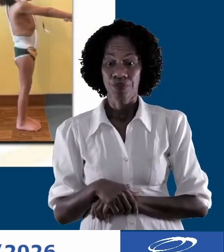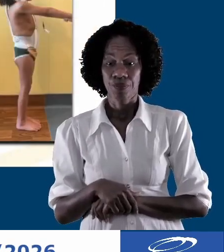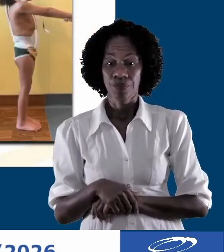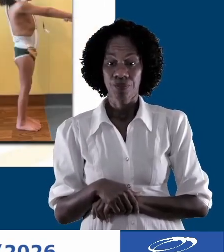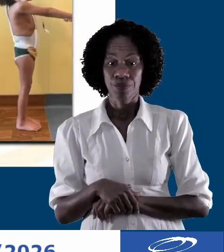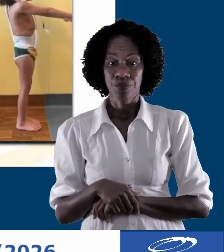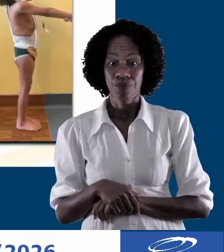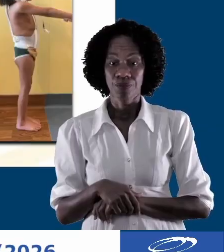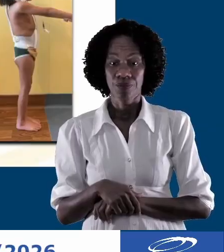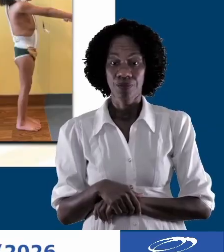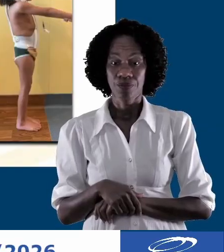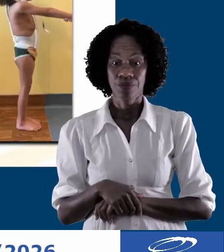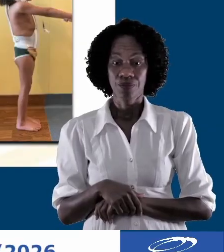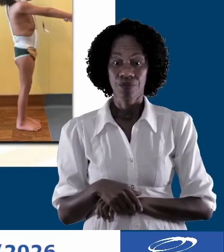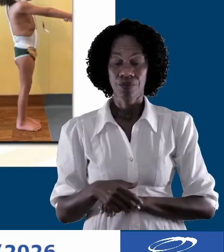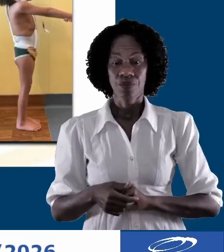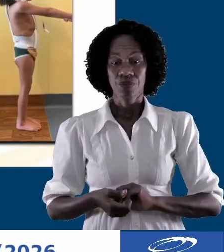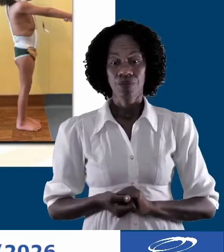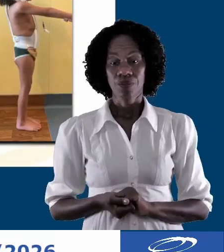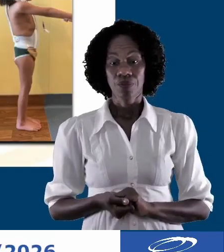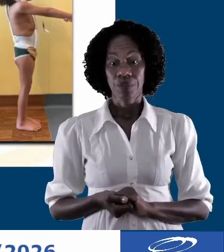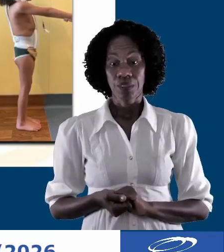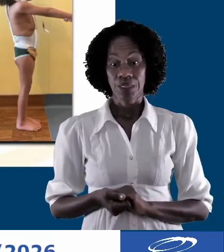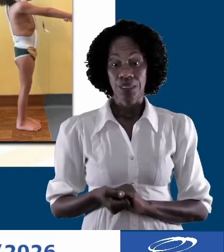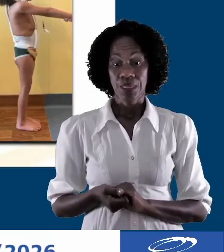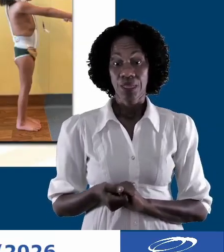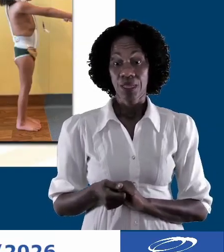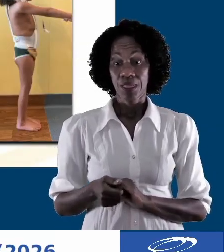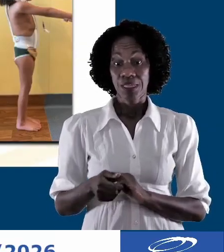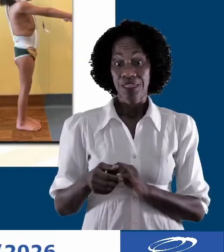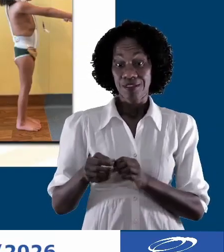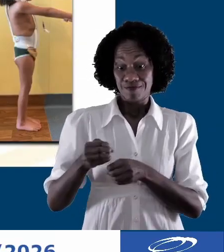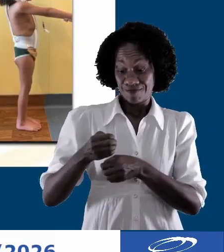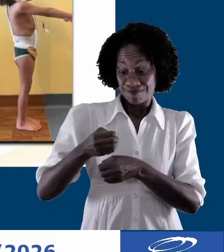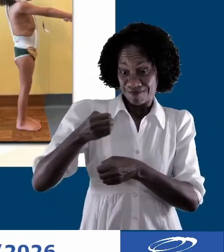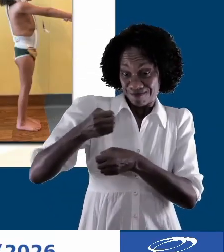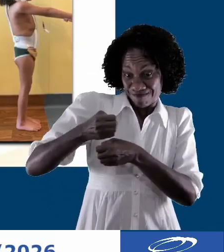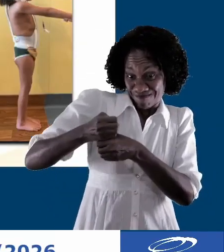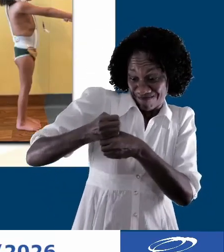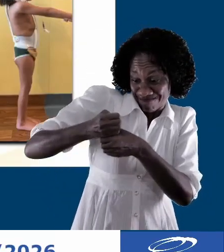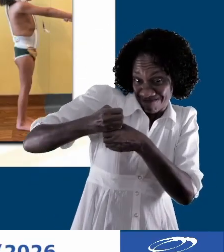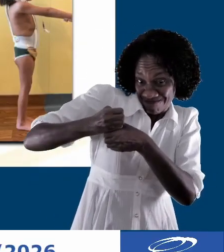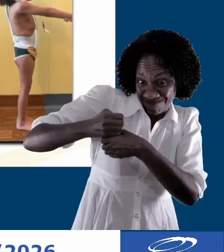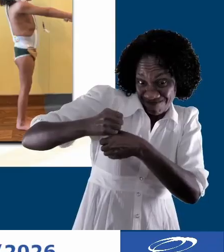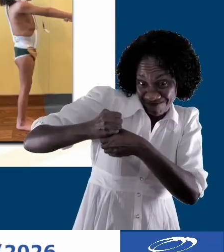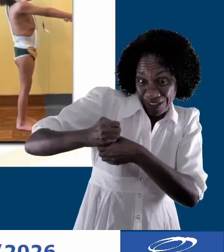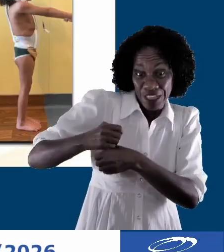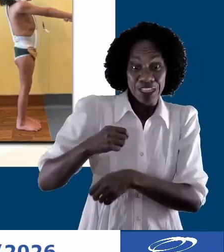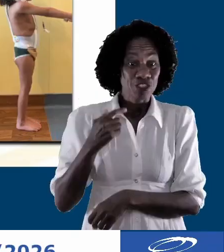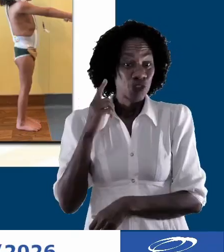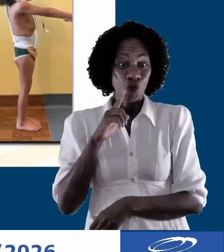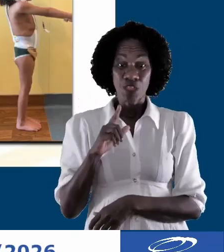E a compressão era tão importante que a gente não conseguia operar ela na posição padrão. Geralmente, você opera